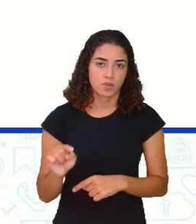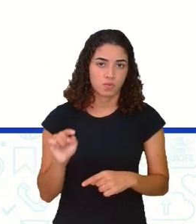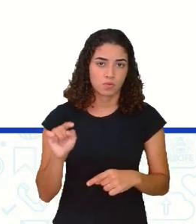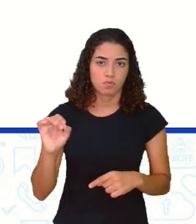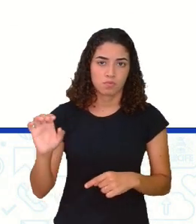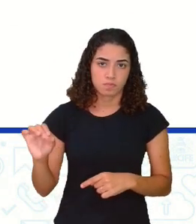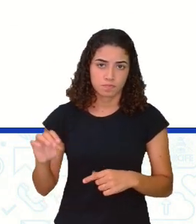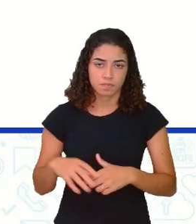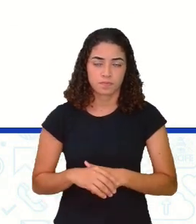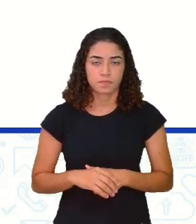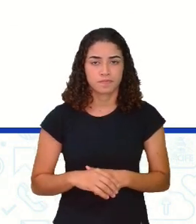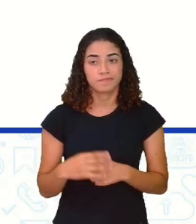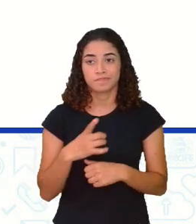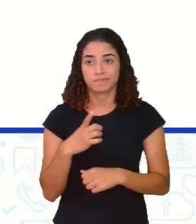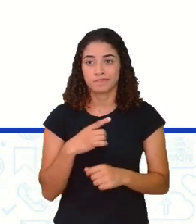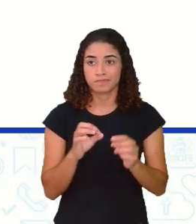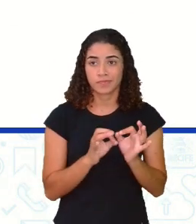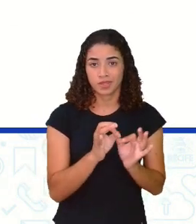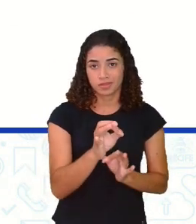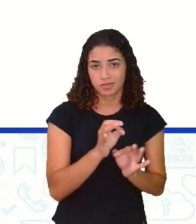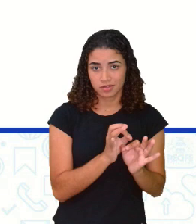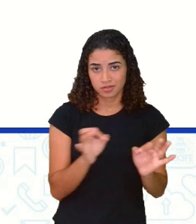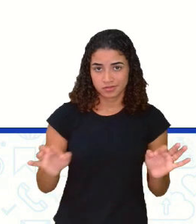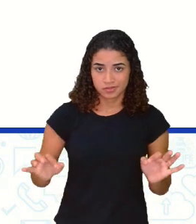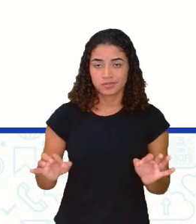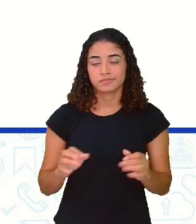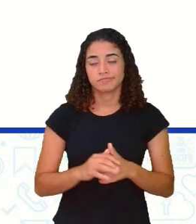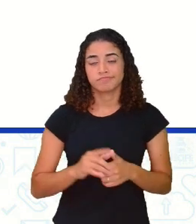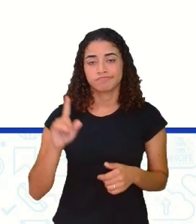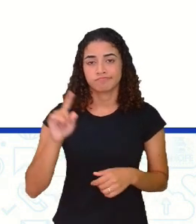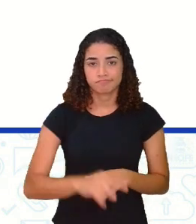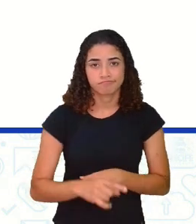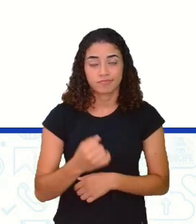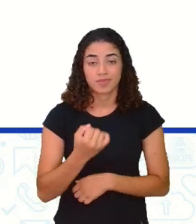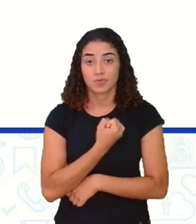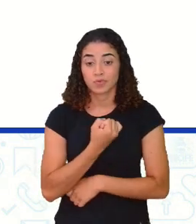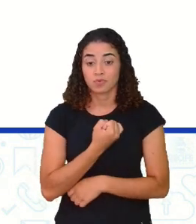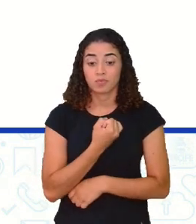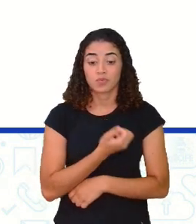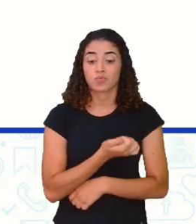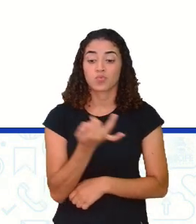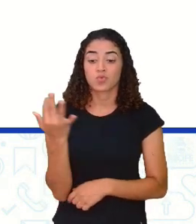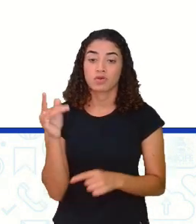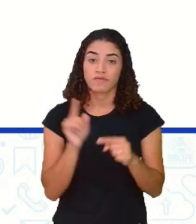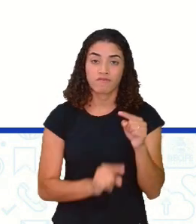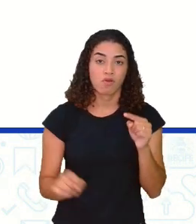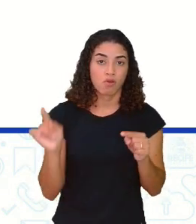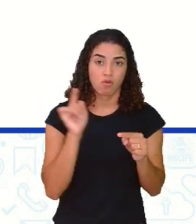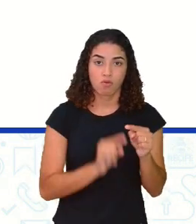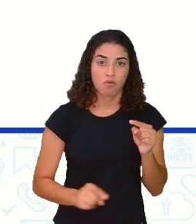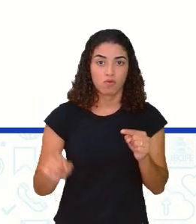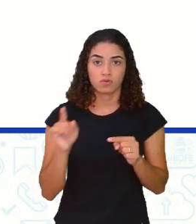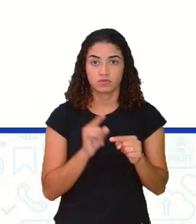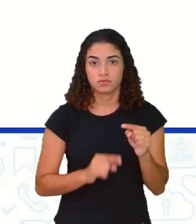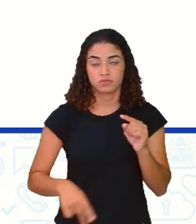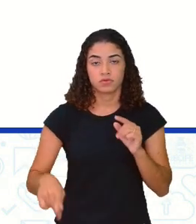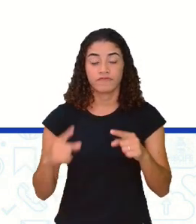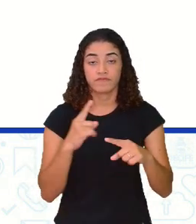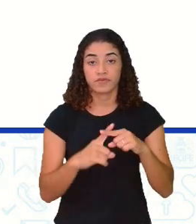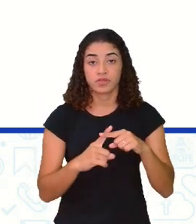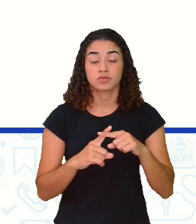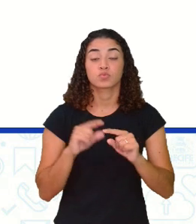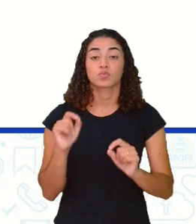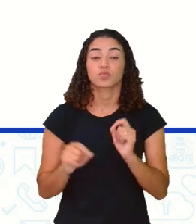Aqui nós temos a distância percorrida vai ser igual ao número de voltas